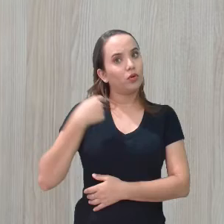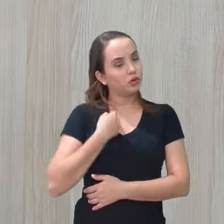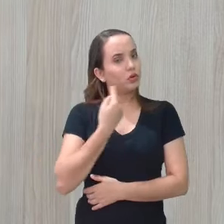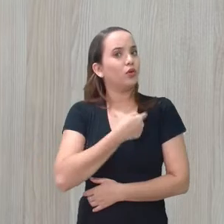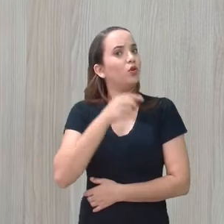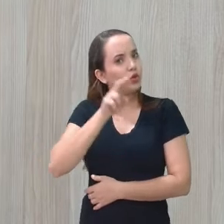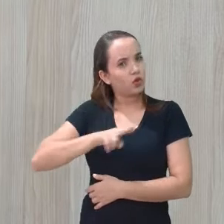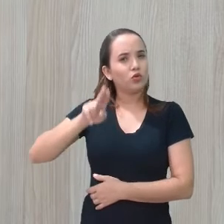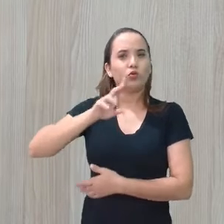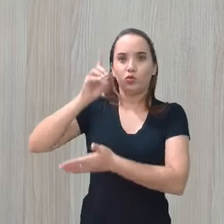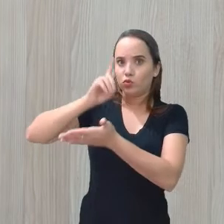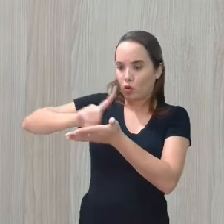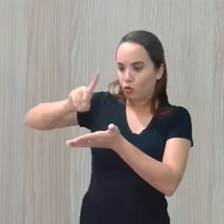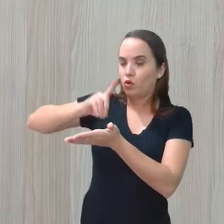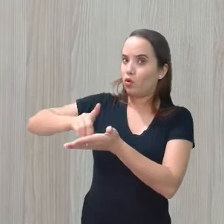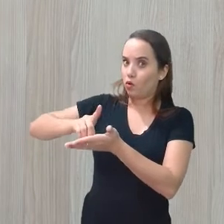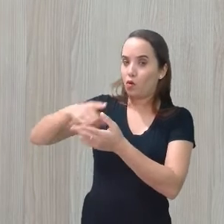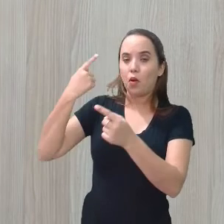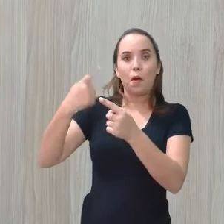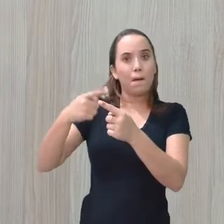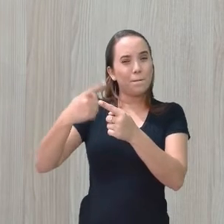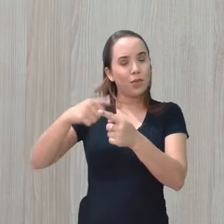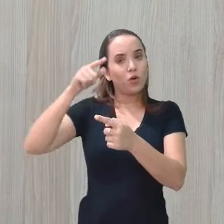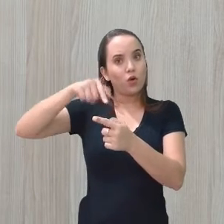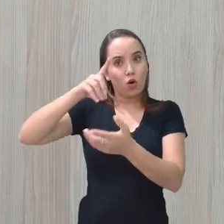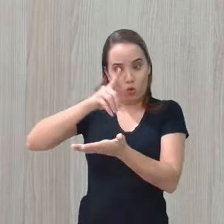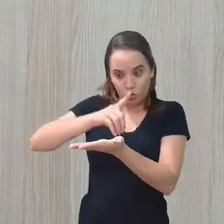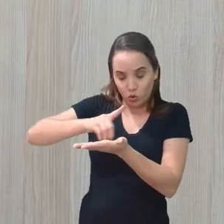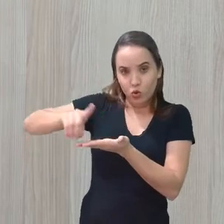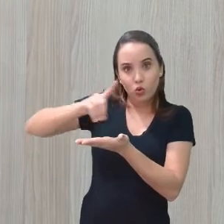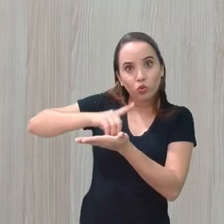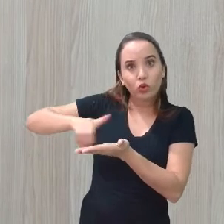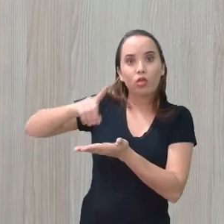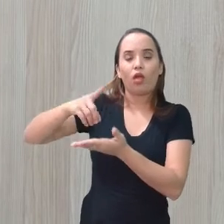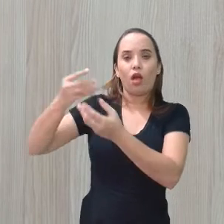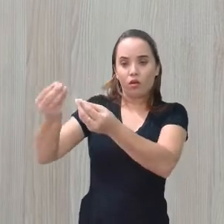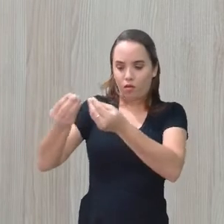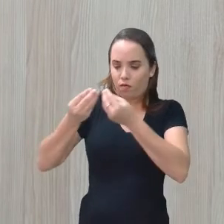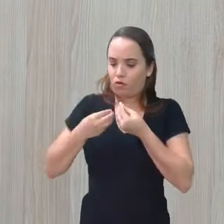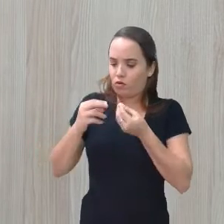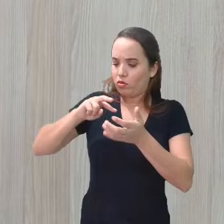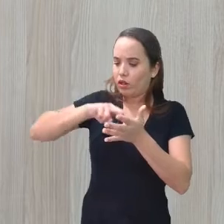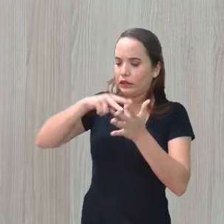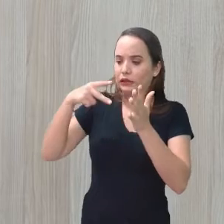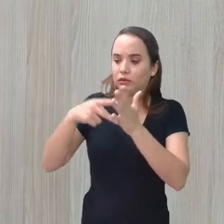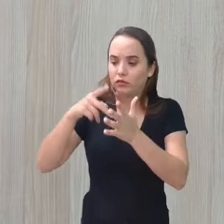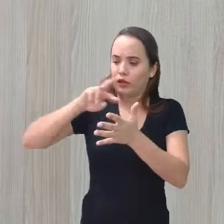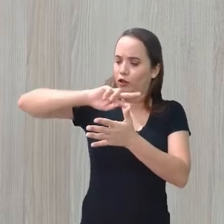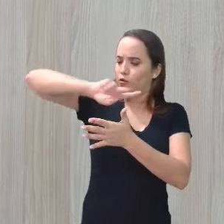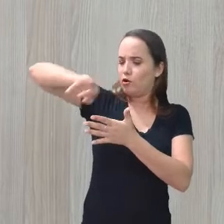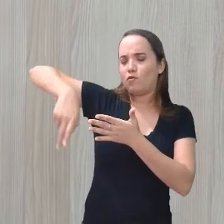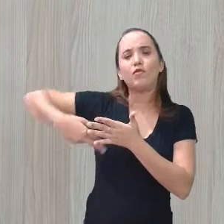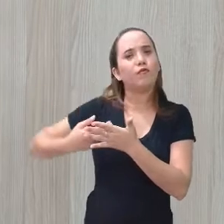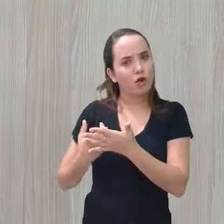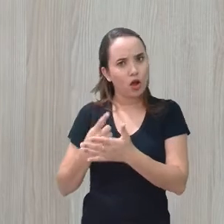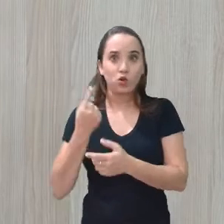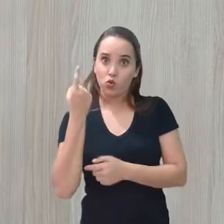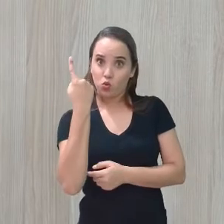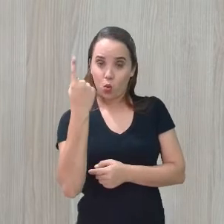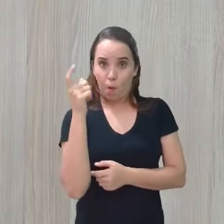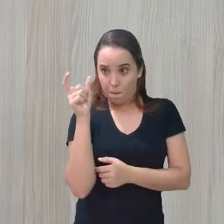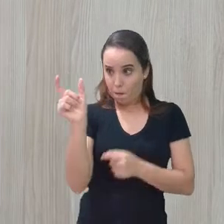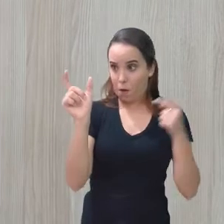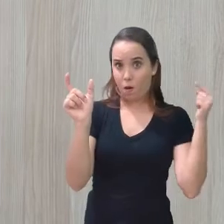o dicionário, porque ele vai nos dando vários significados. Uma palavra, existe vários significados. Hoje nós